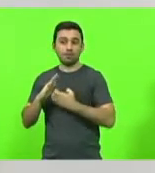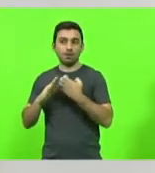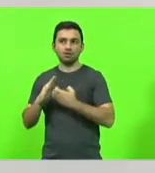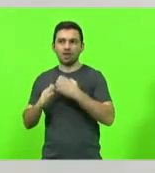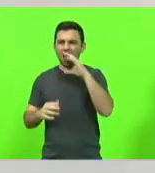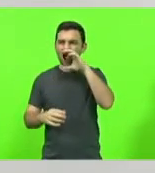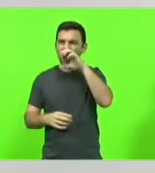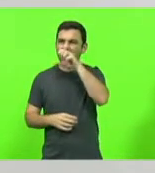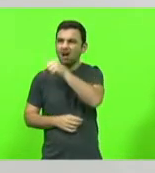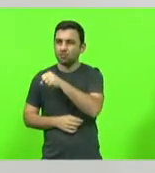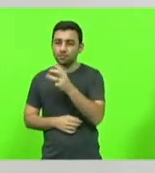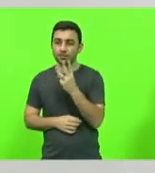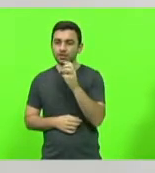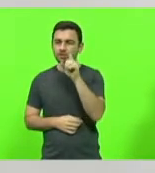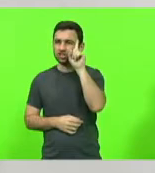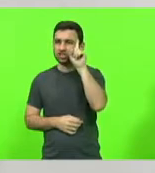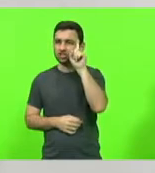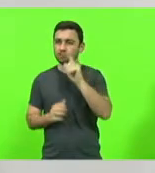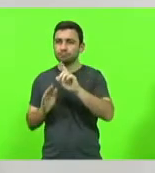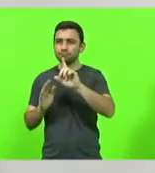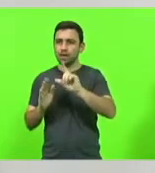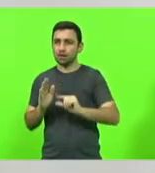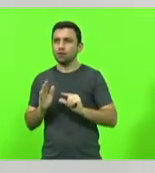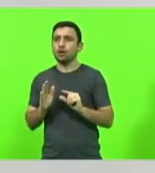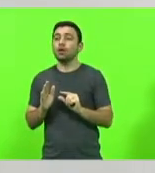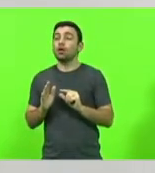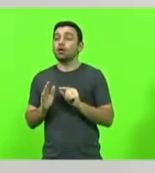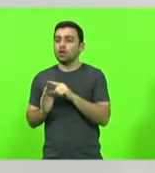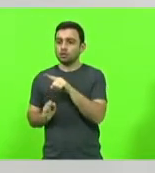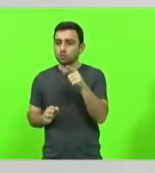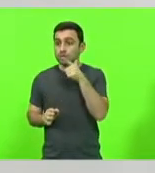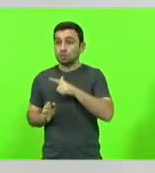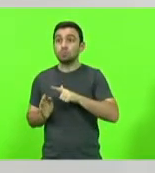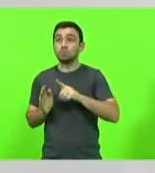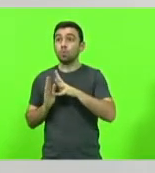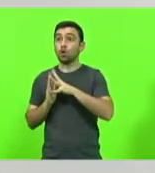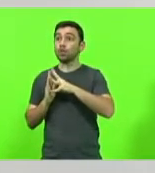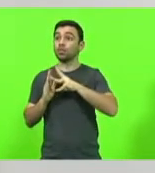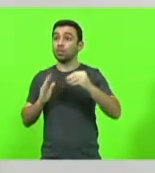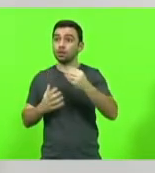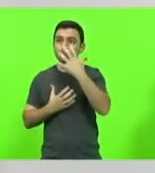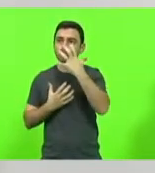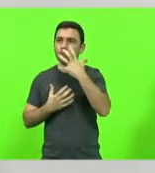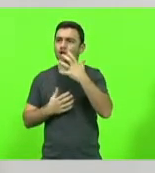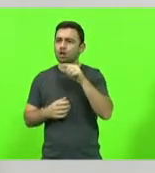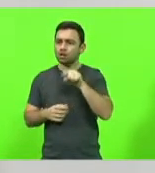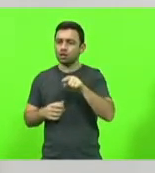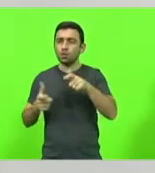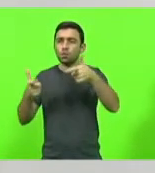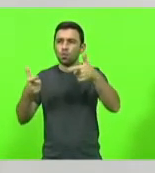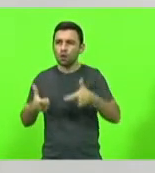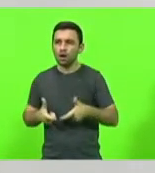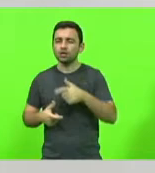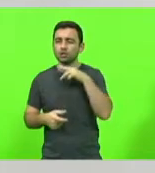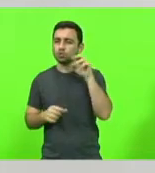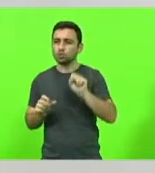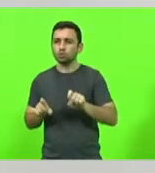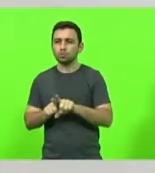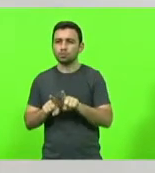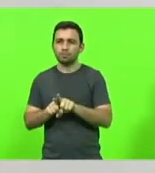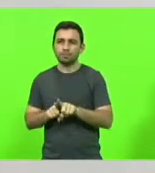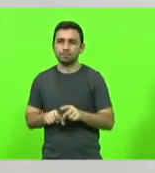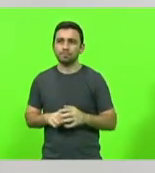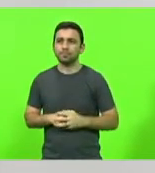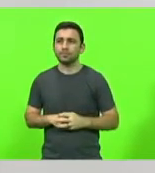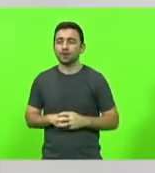dias, um modelo de respirador da empresa Leistung, que também fica em Jaraguá do Sul. A VEG